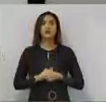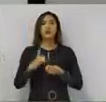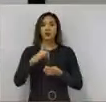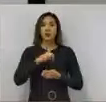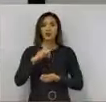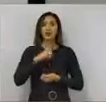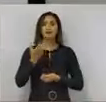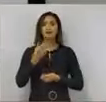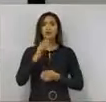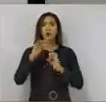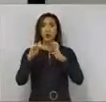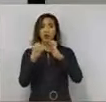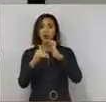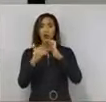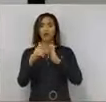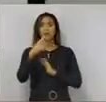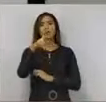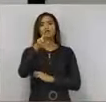e-mail